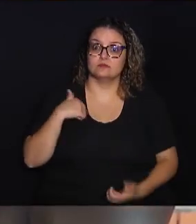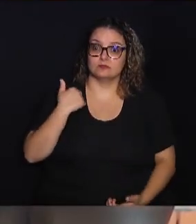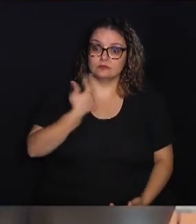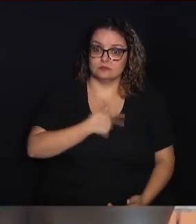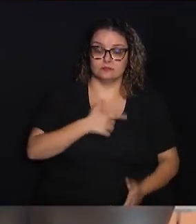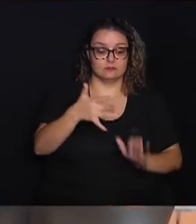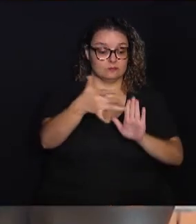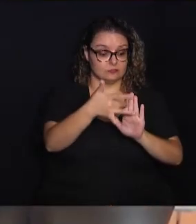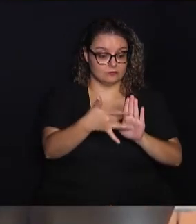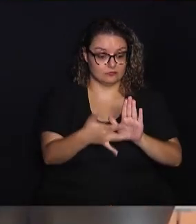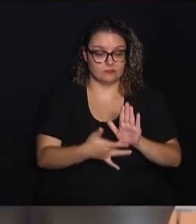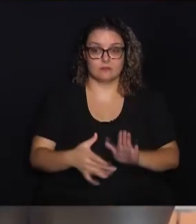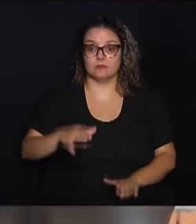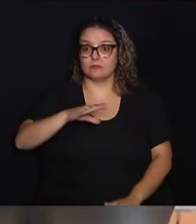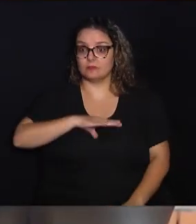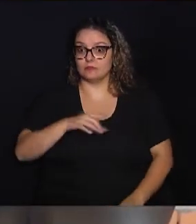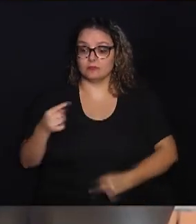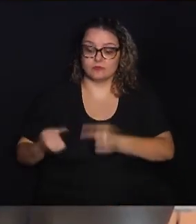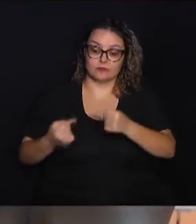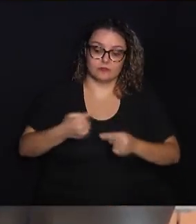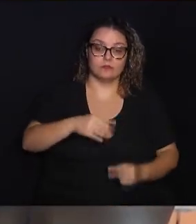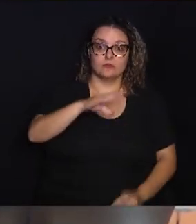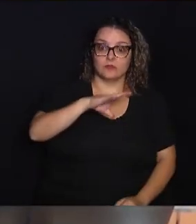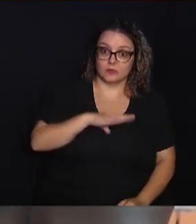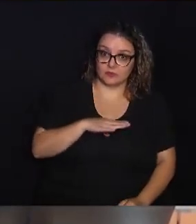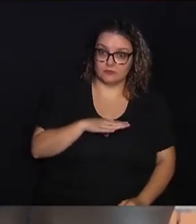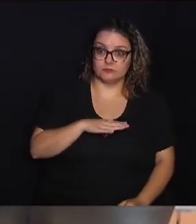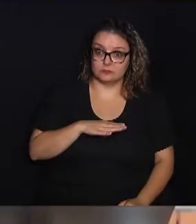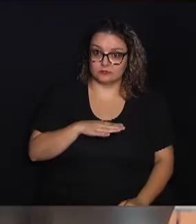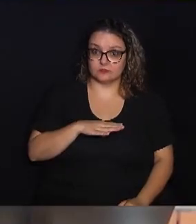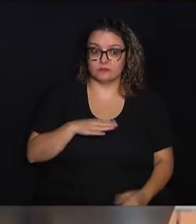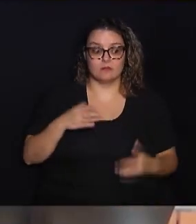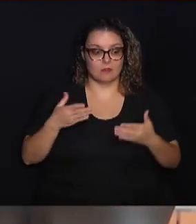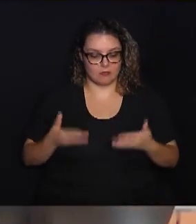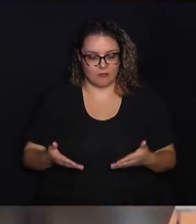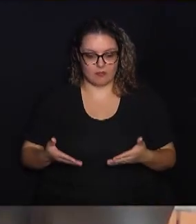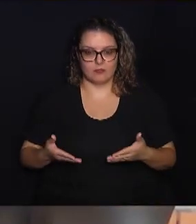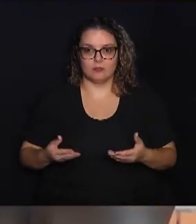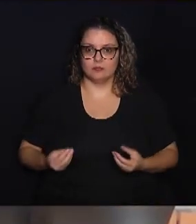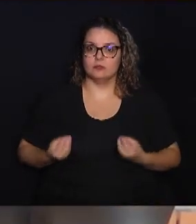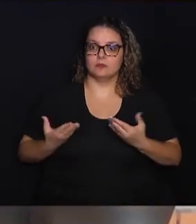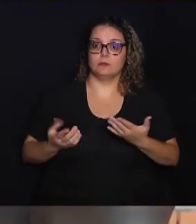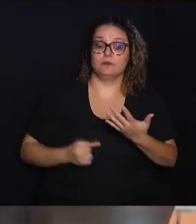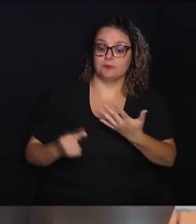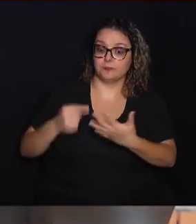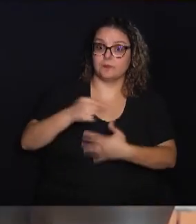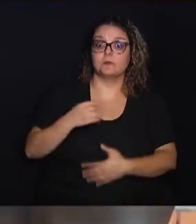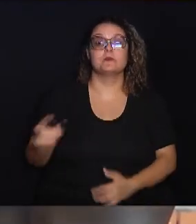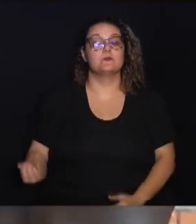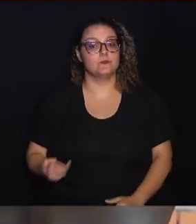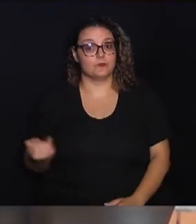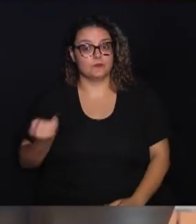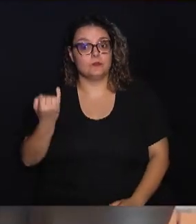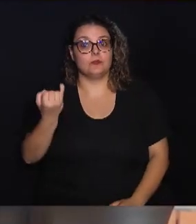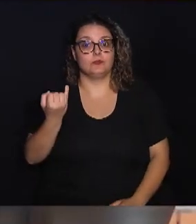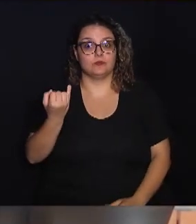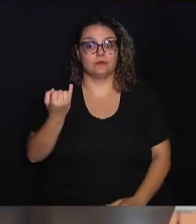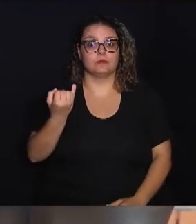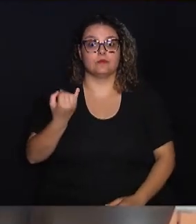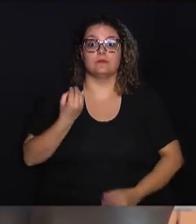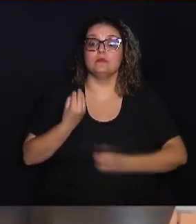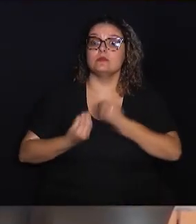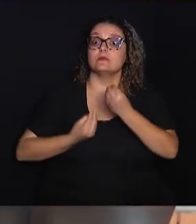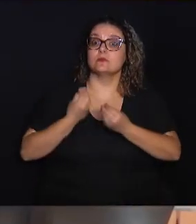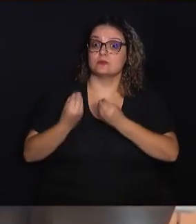pautando a cidade discutindo a cidade e e aqui trazendo questões importantes sobre como que